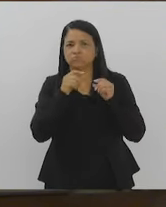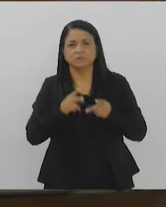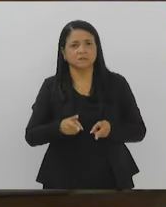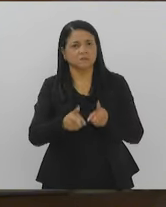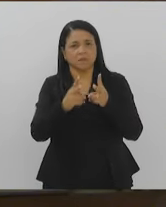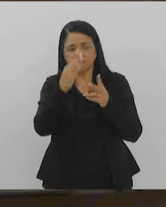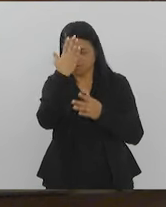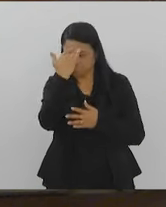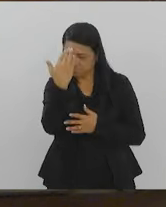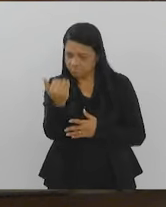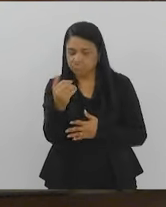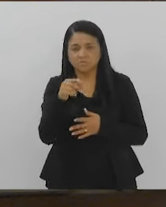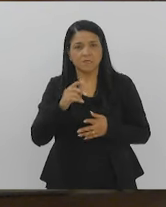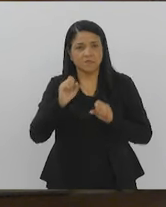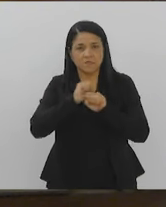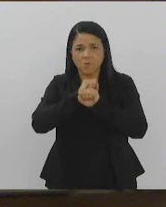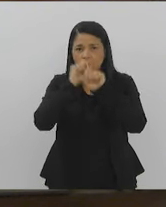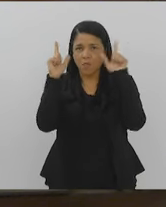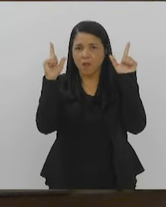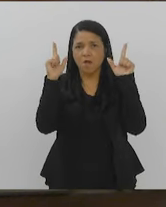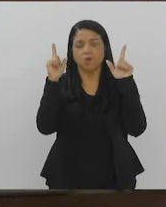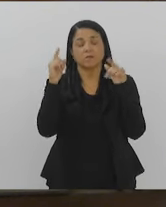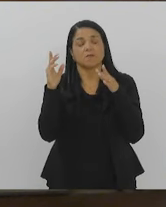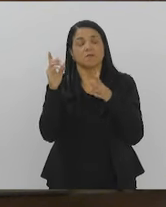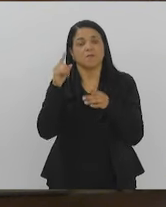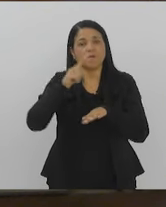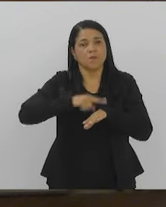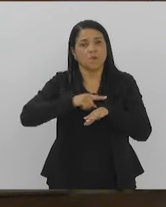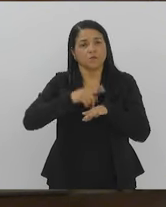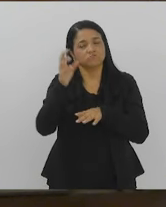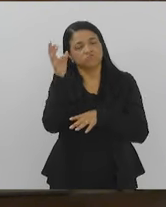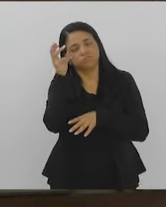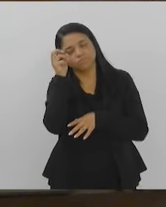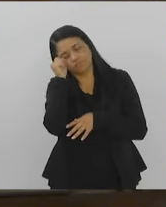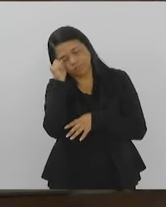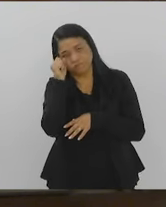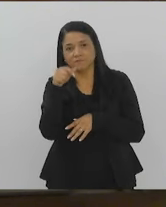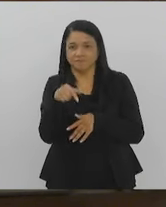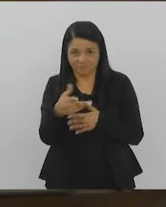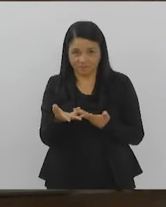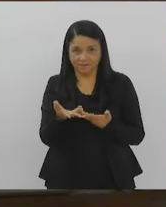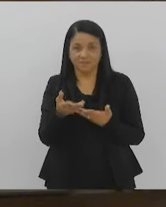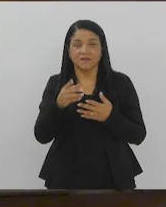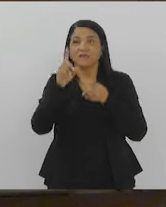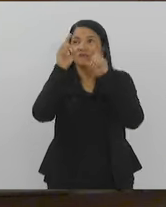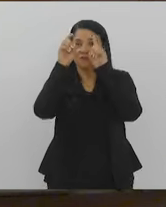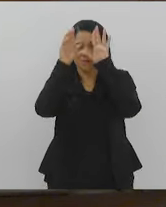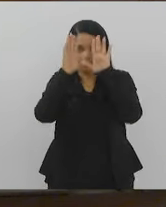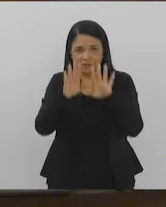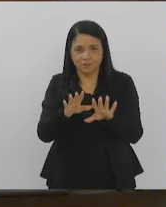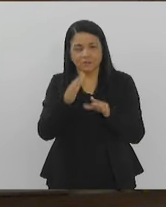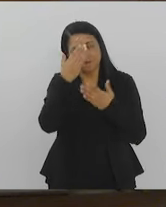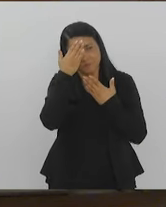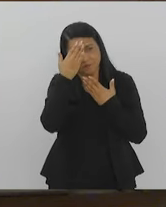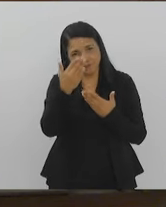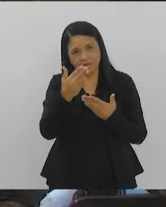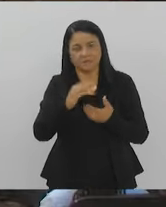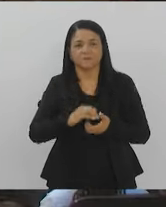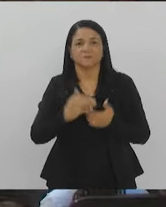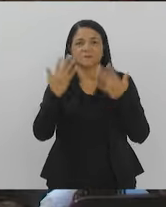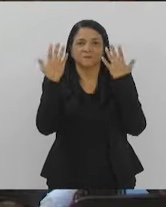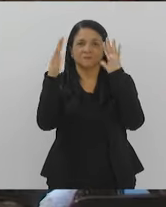hora que nós acordamos até a hora de nos deitarmos. Deus abençoe a todos e muito obrigado.